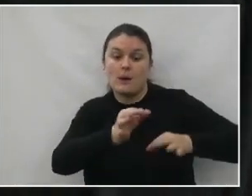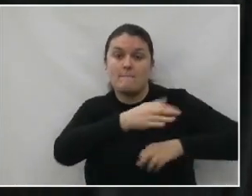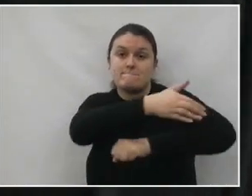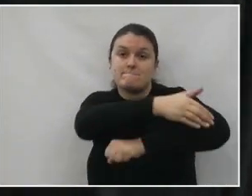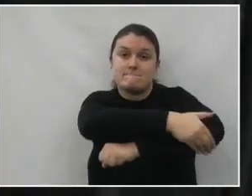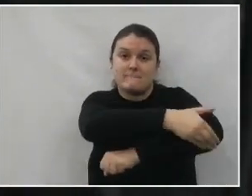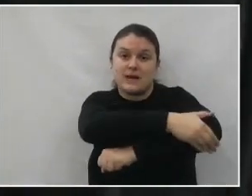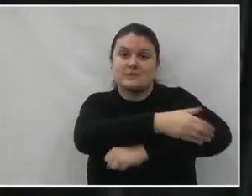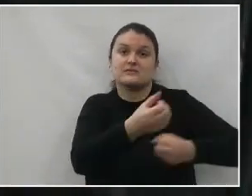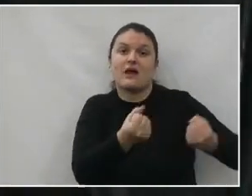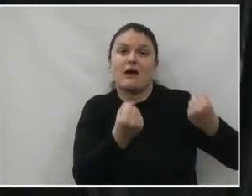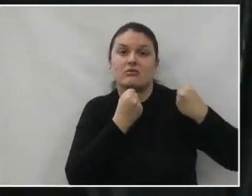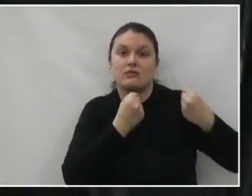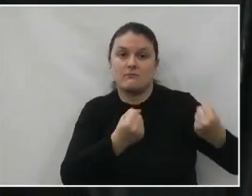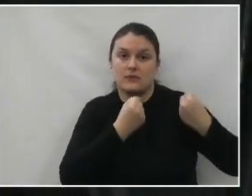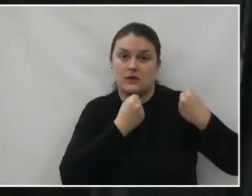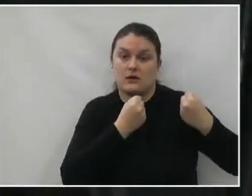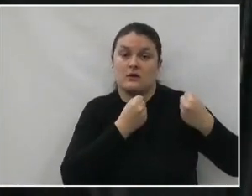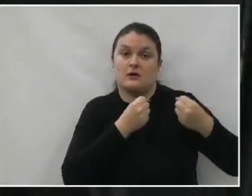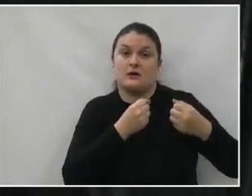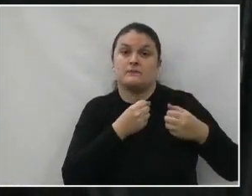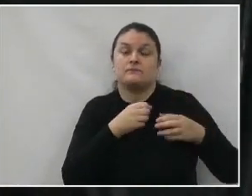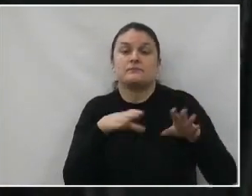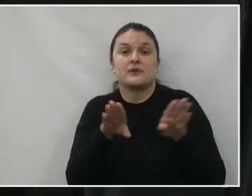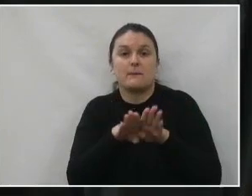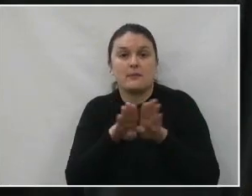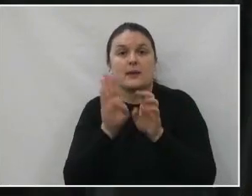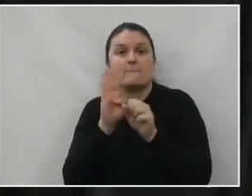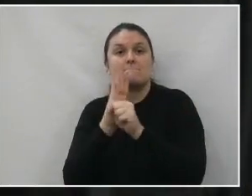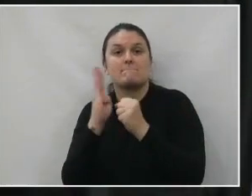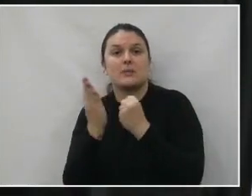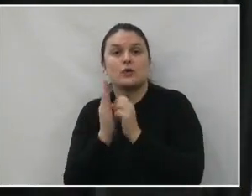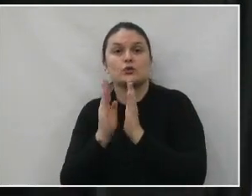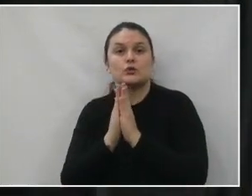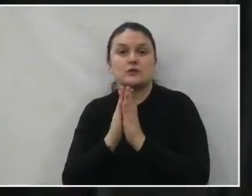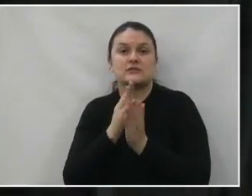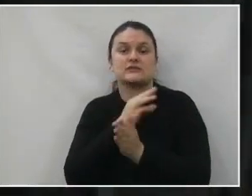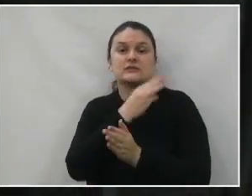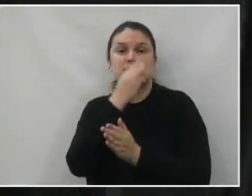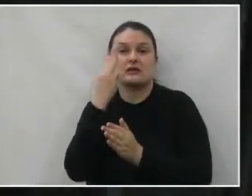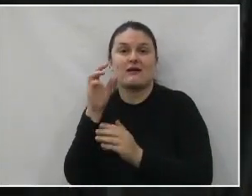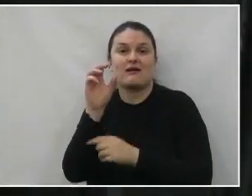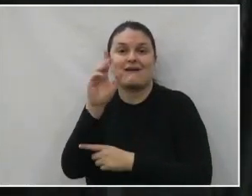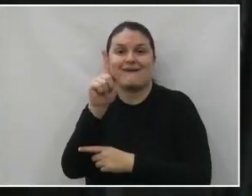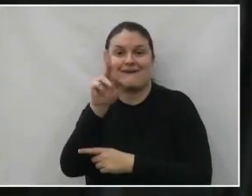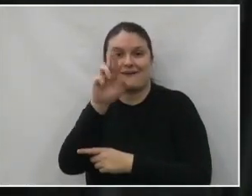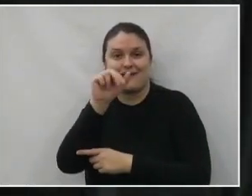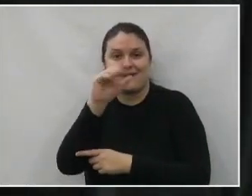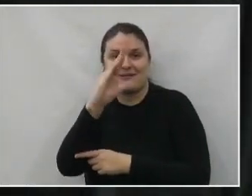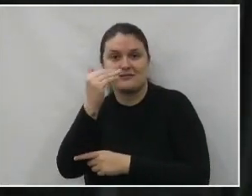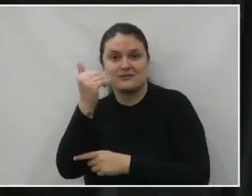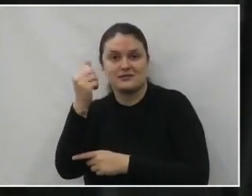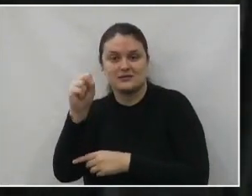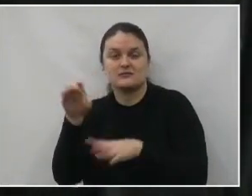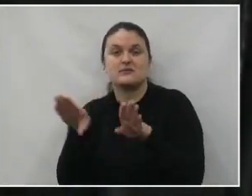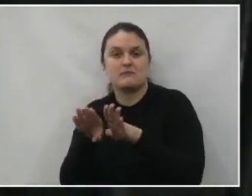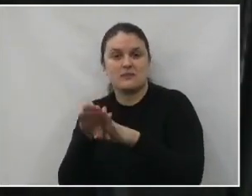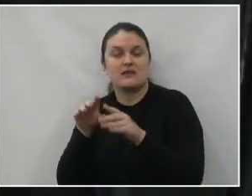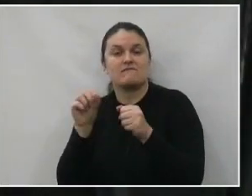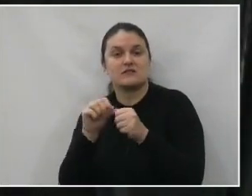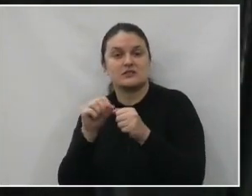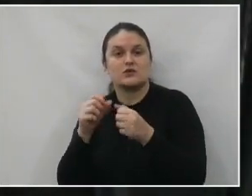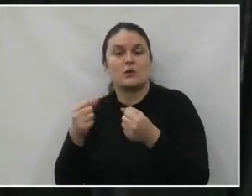né? E na Nossa Senhora das Graças, uma outra academia foi colocada dias